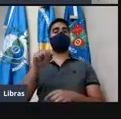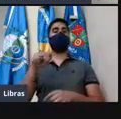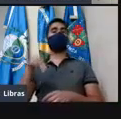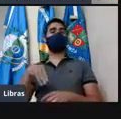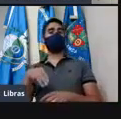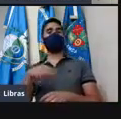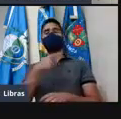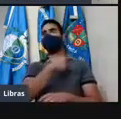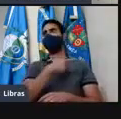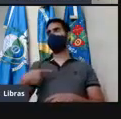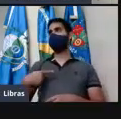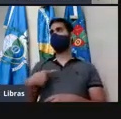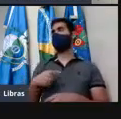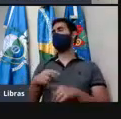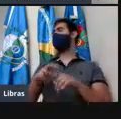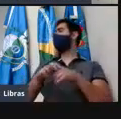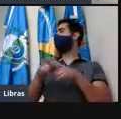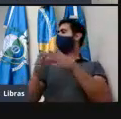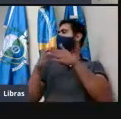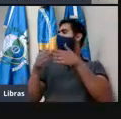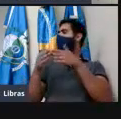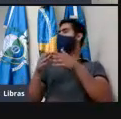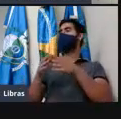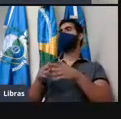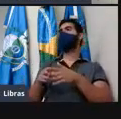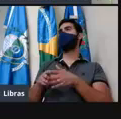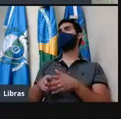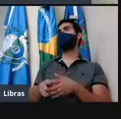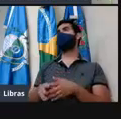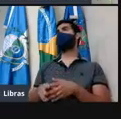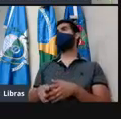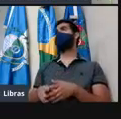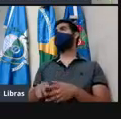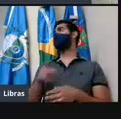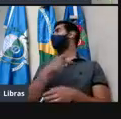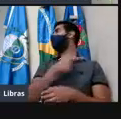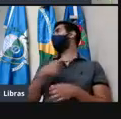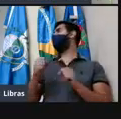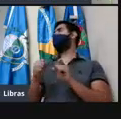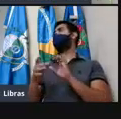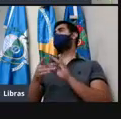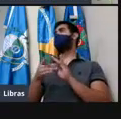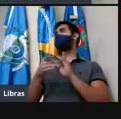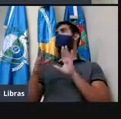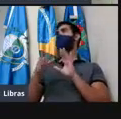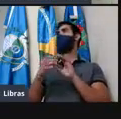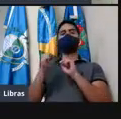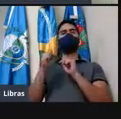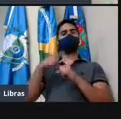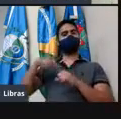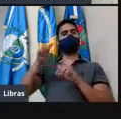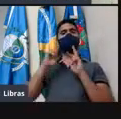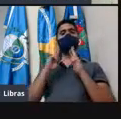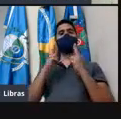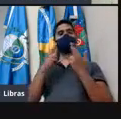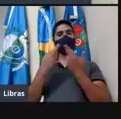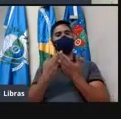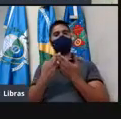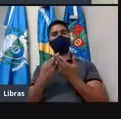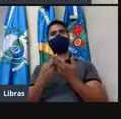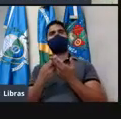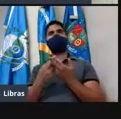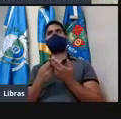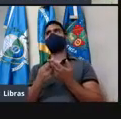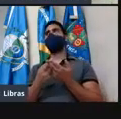presidente, o Pedro. Então, eu peço aí que, presidente, você possa estar liberando a gente aí para subir aí, para participar